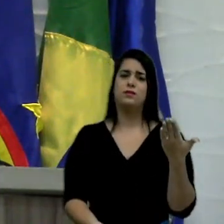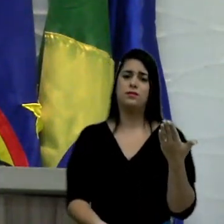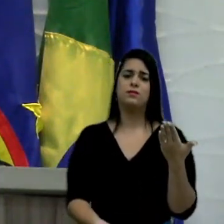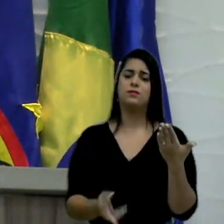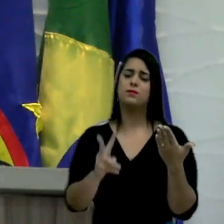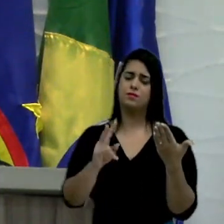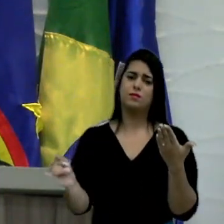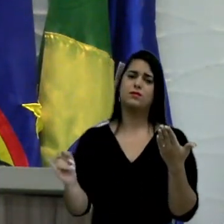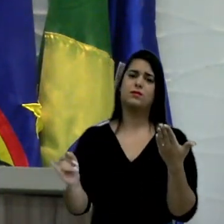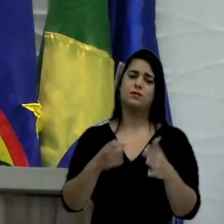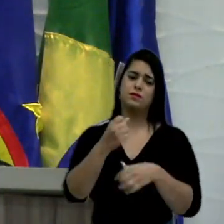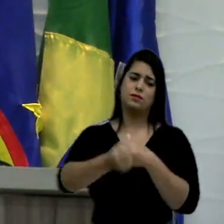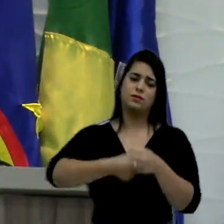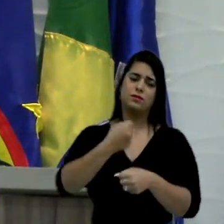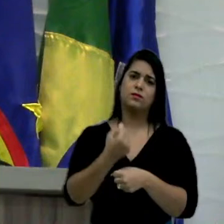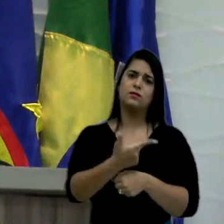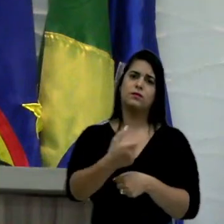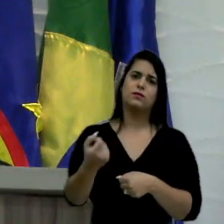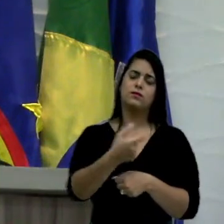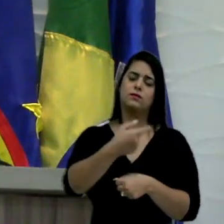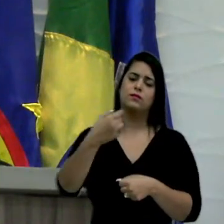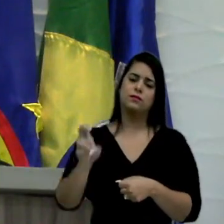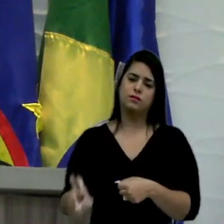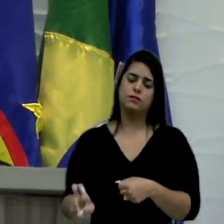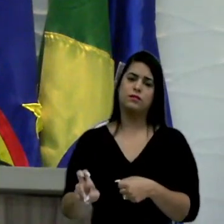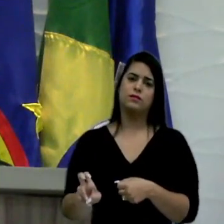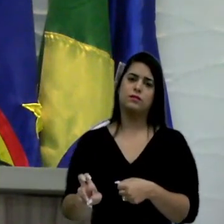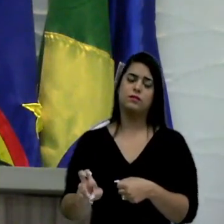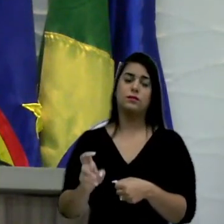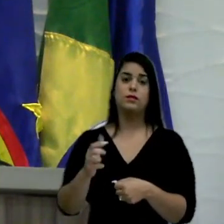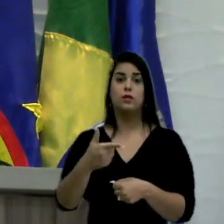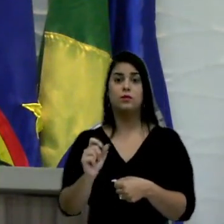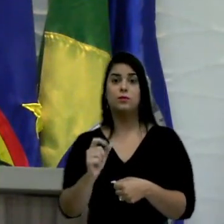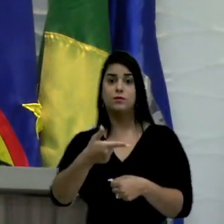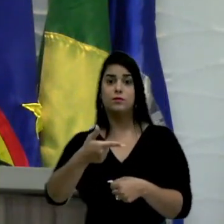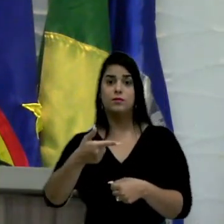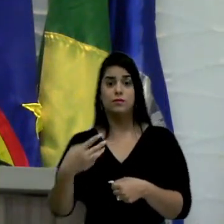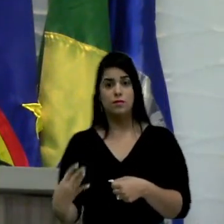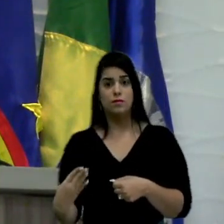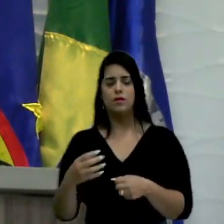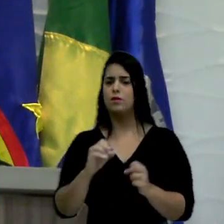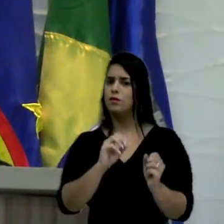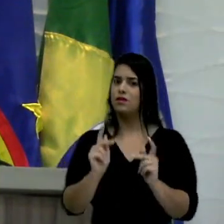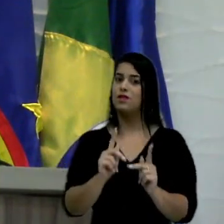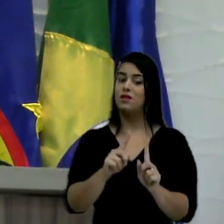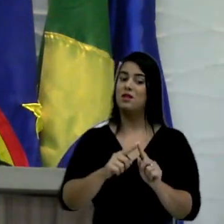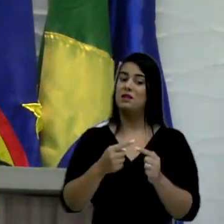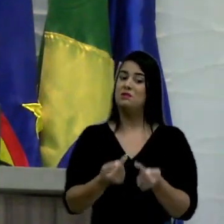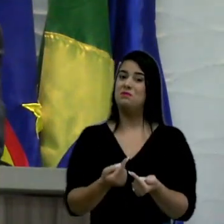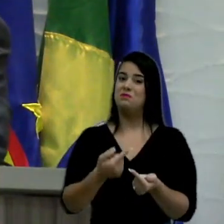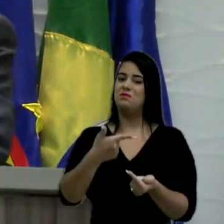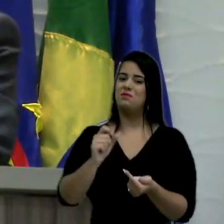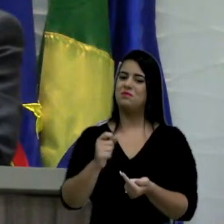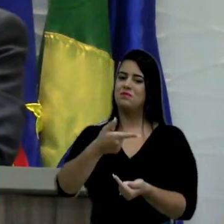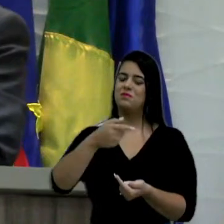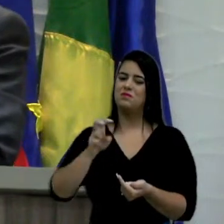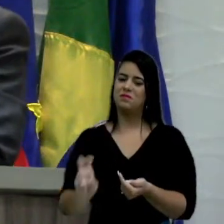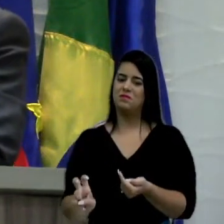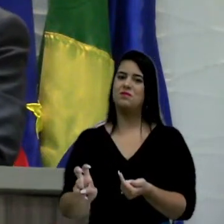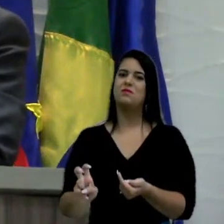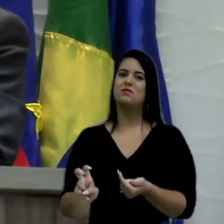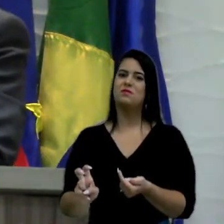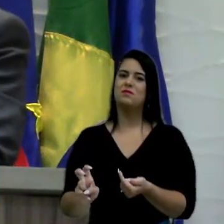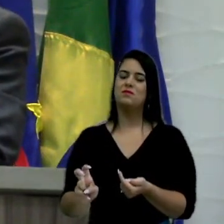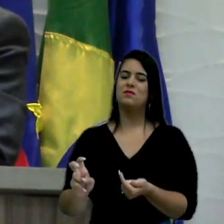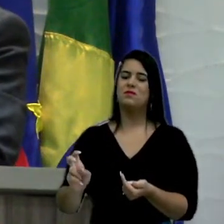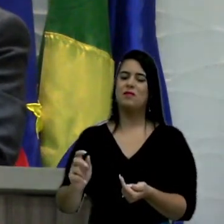em 2025. Em 2024 ainda está tudo ok, mas a partir de 2025, todo o recurso oriundo